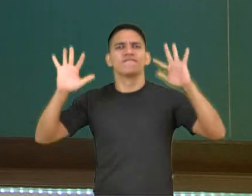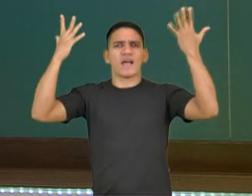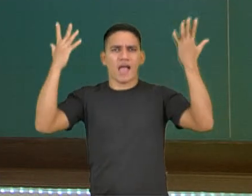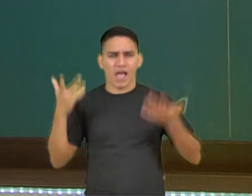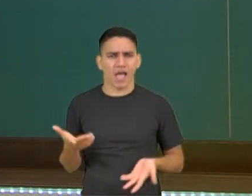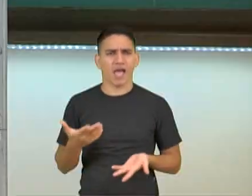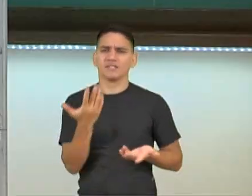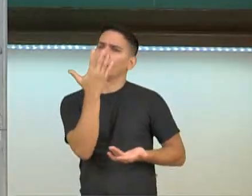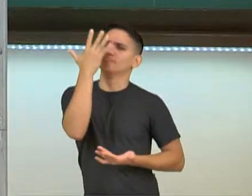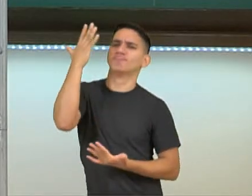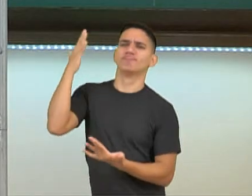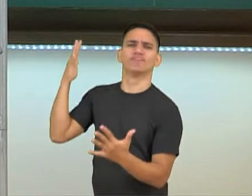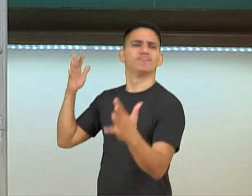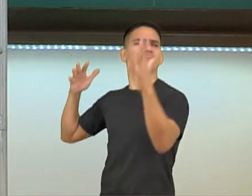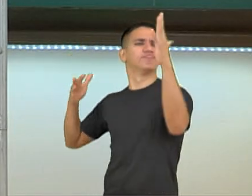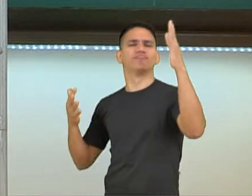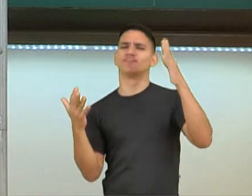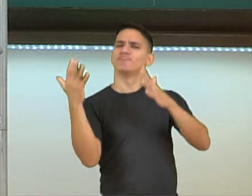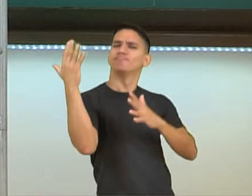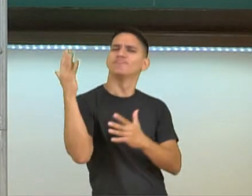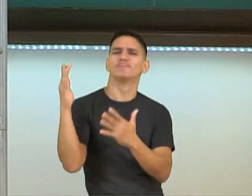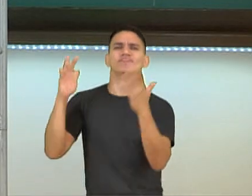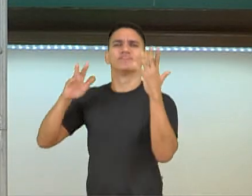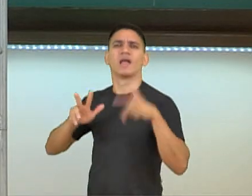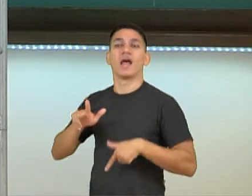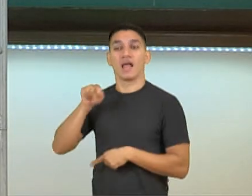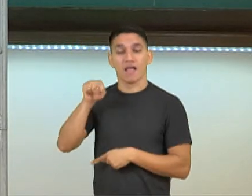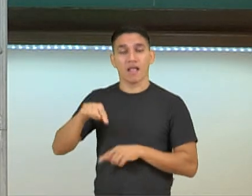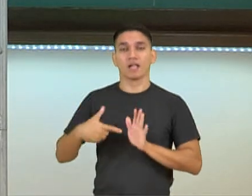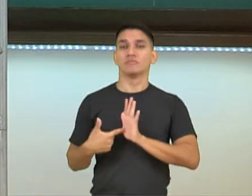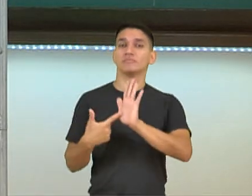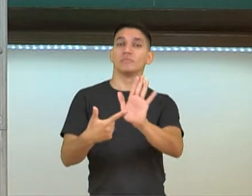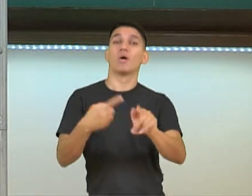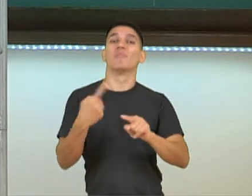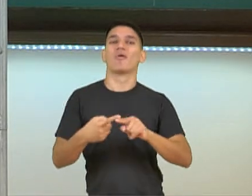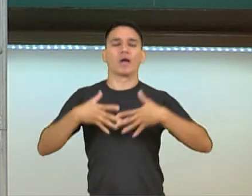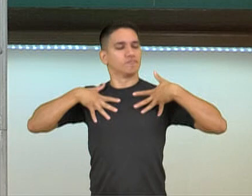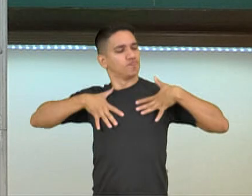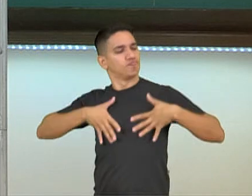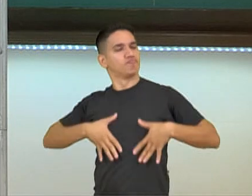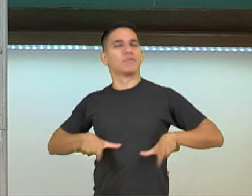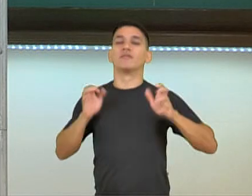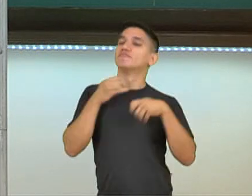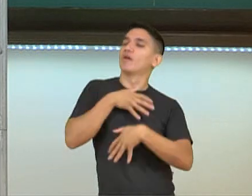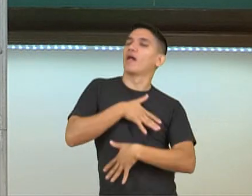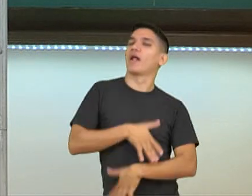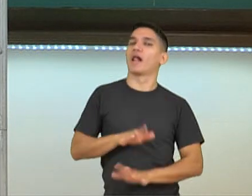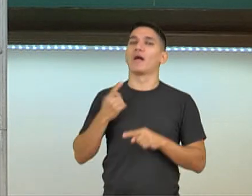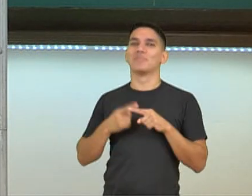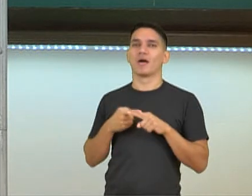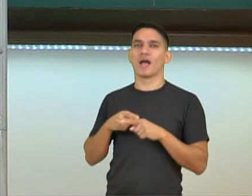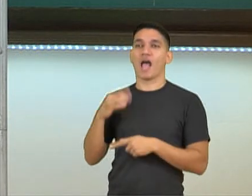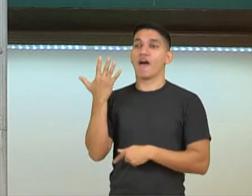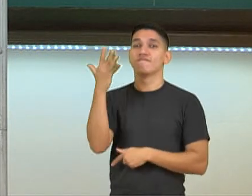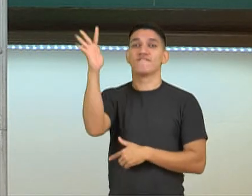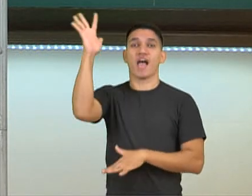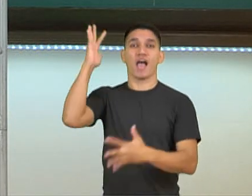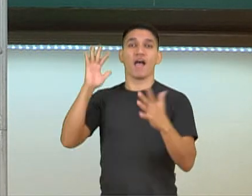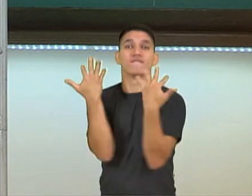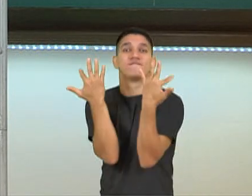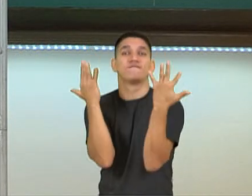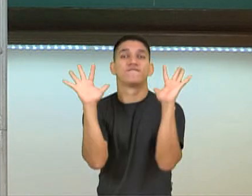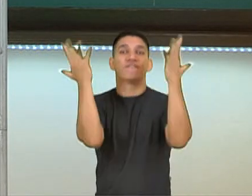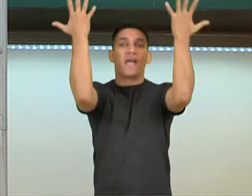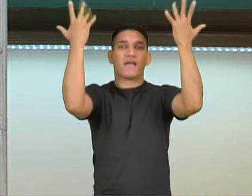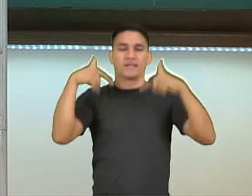esses bailes. Ela era um símbolo de ostentação por causa das suas roupas, por causa das festas que ela frequentava, né?